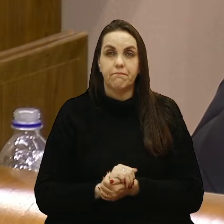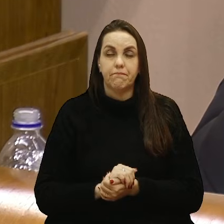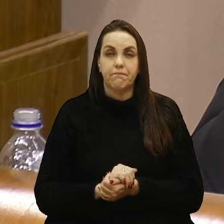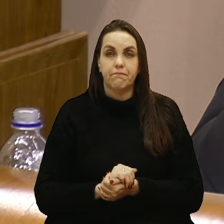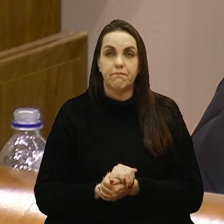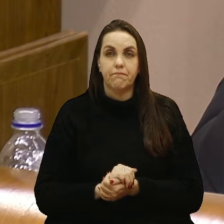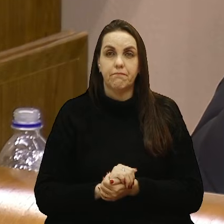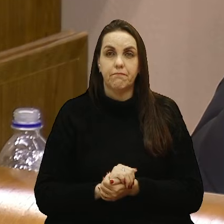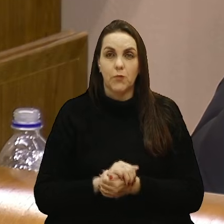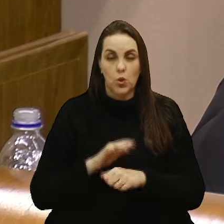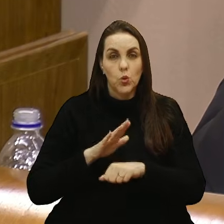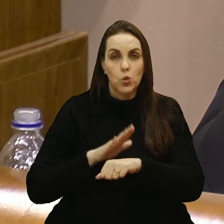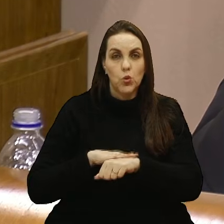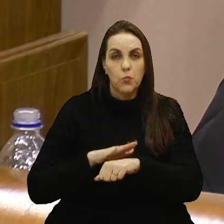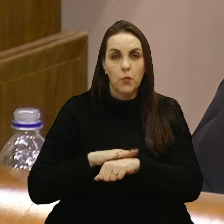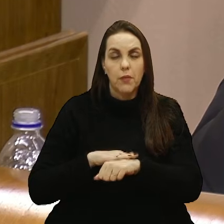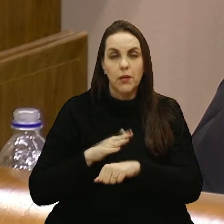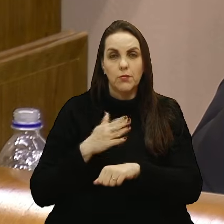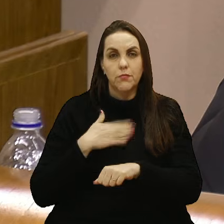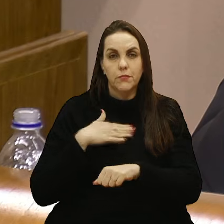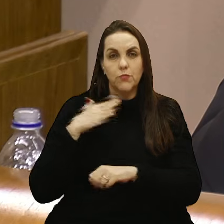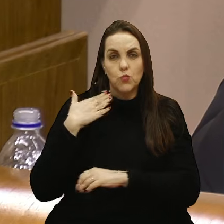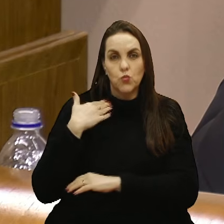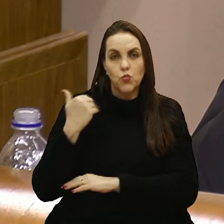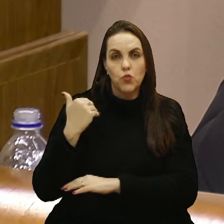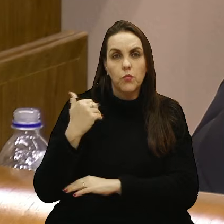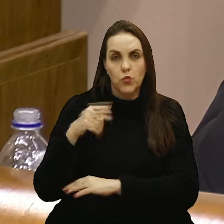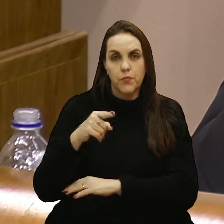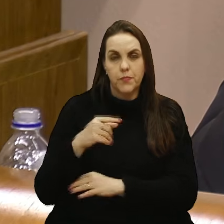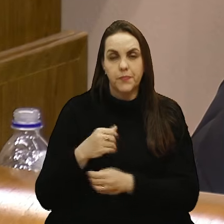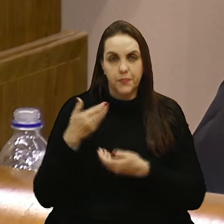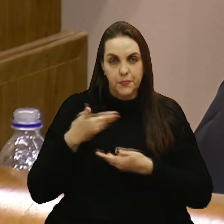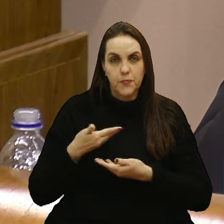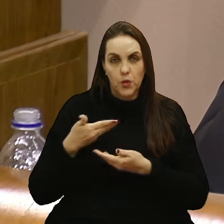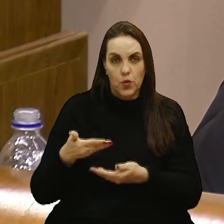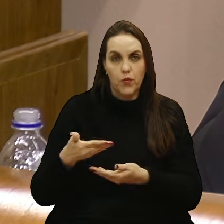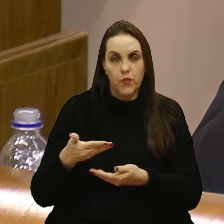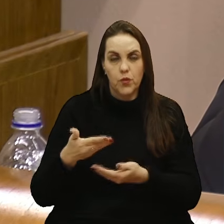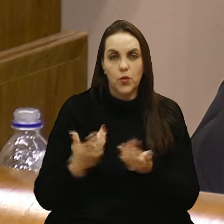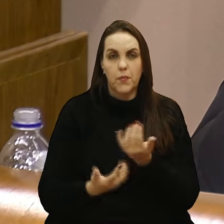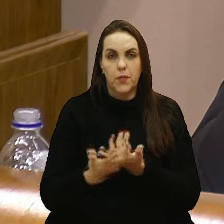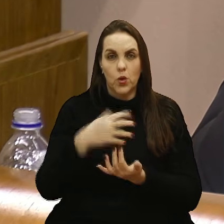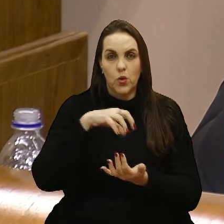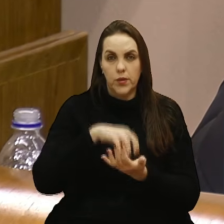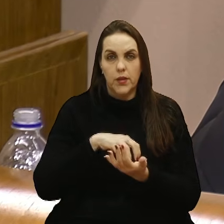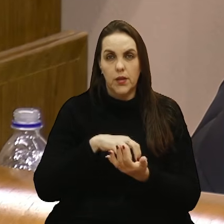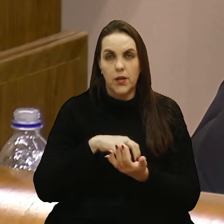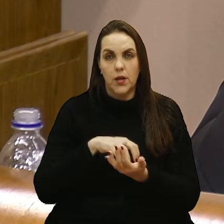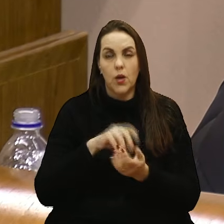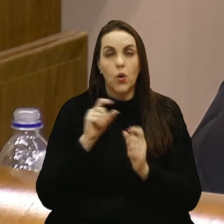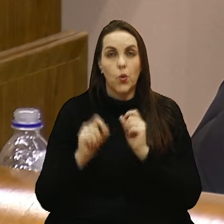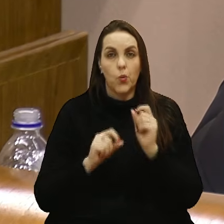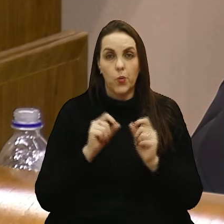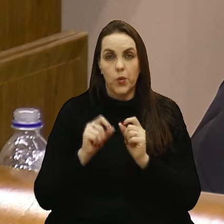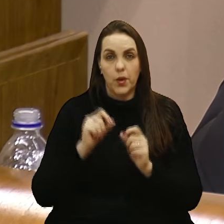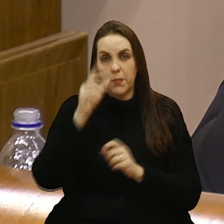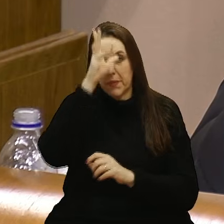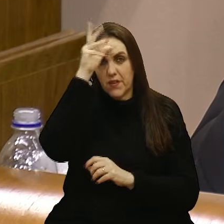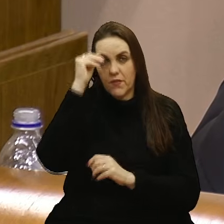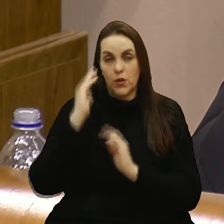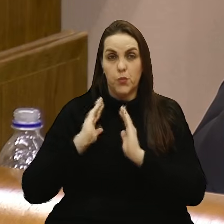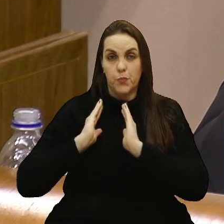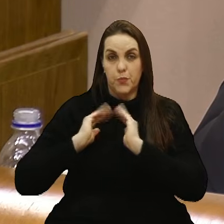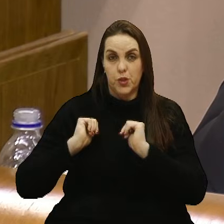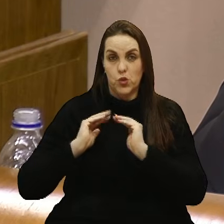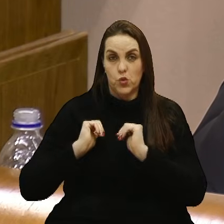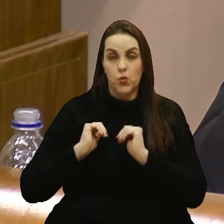no momento em que eu fui convidado para ir para a Codeca, o que o prefeito nos pediu